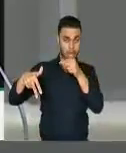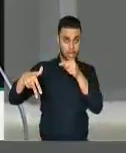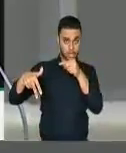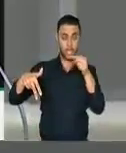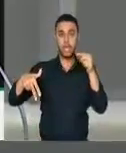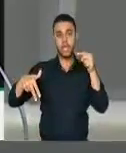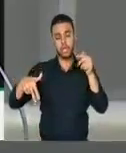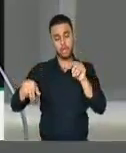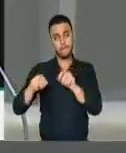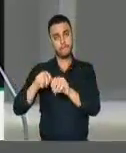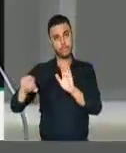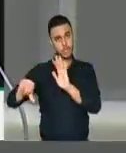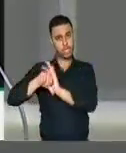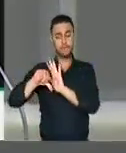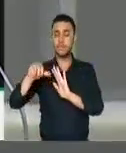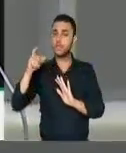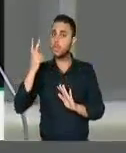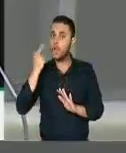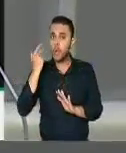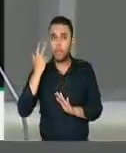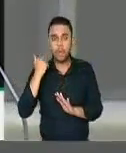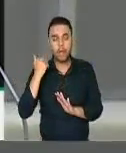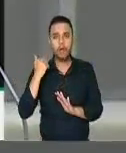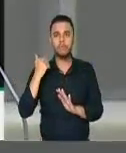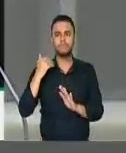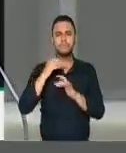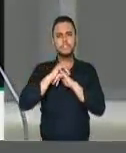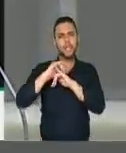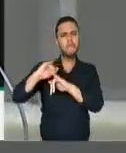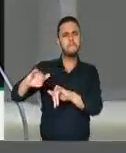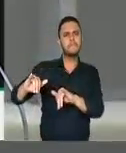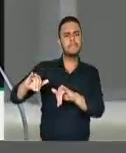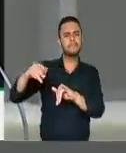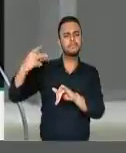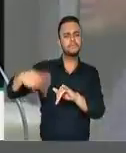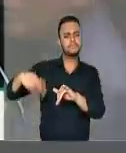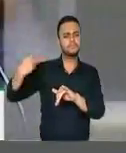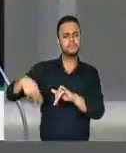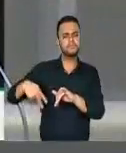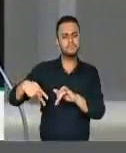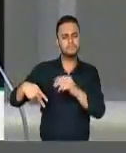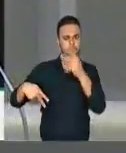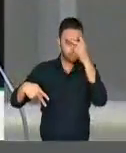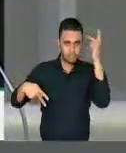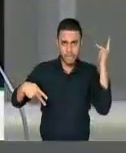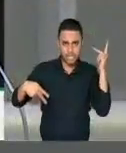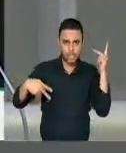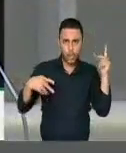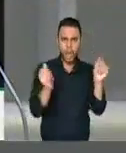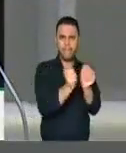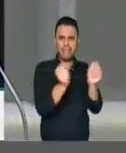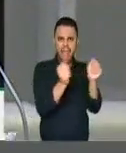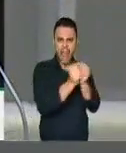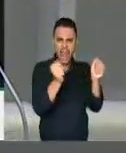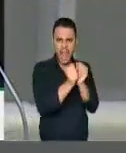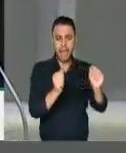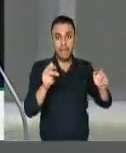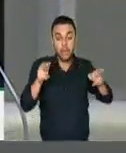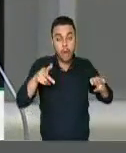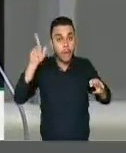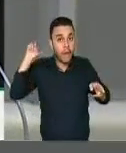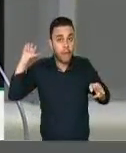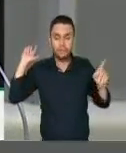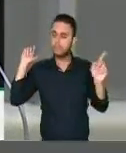praticado crime comum se pronuncia, ninguém bate panela, como